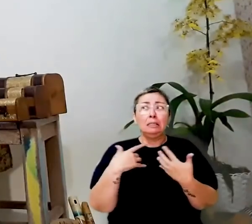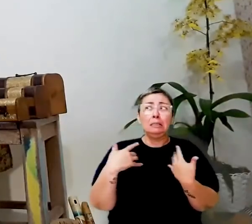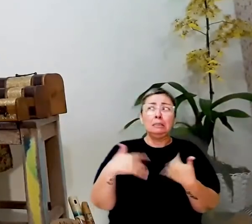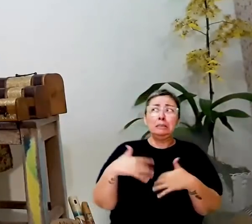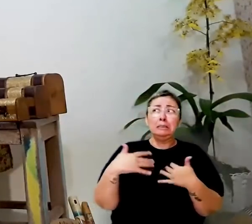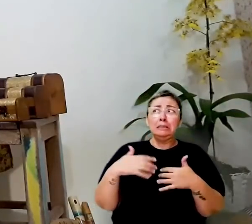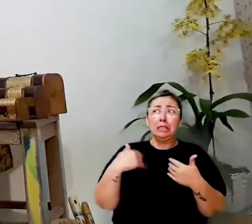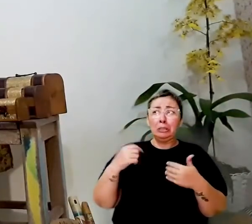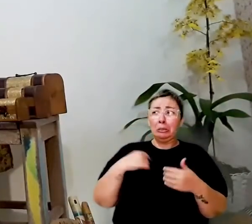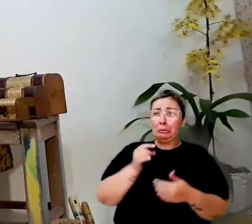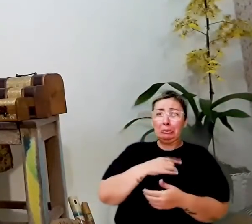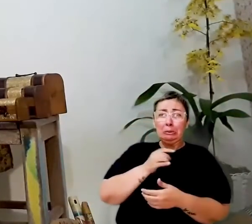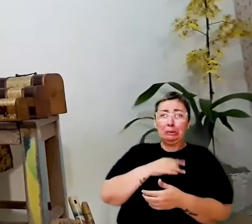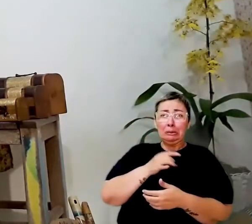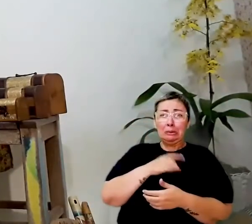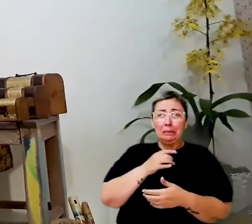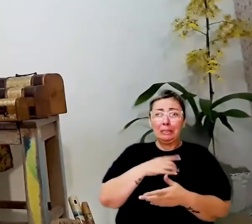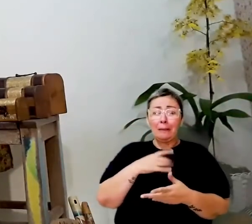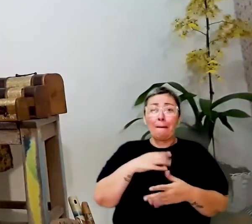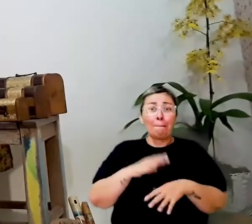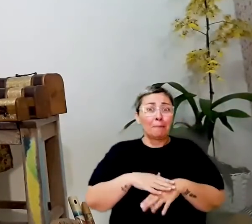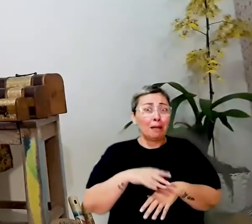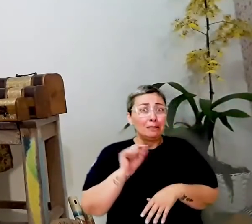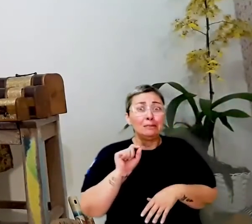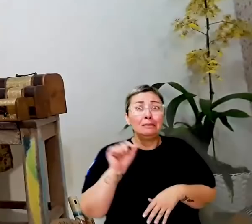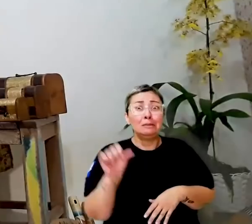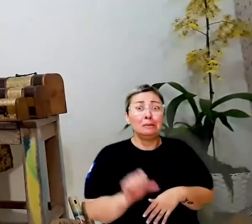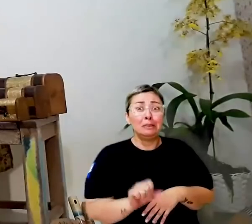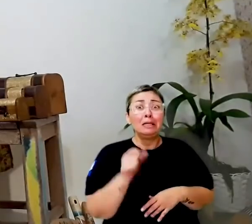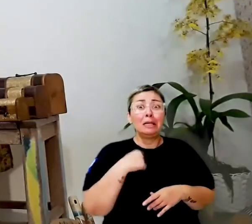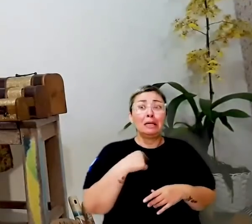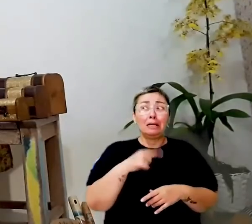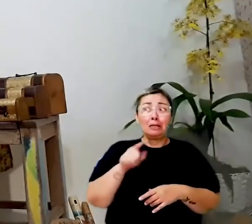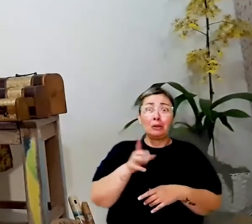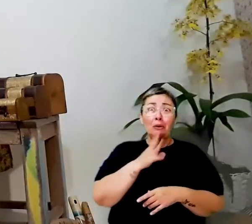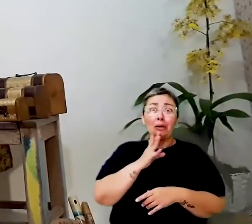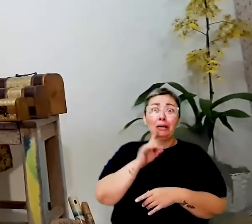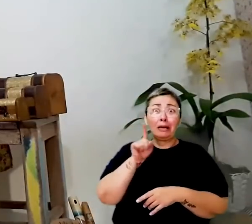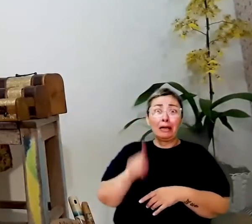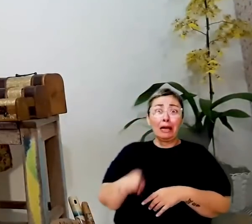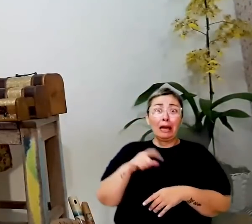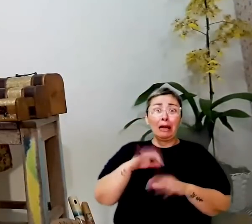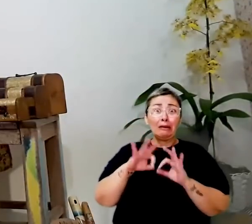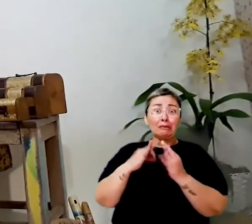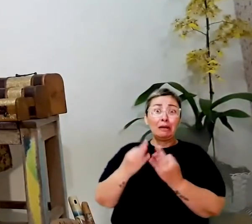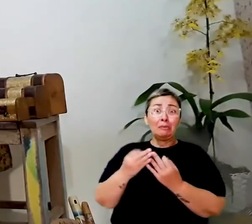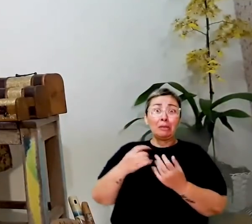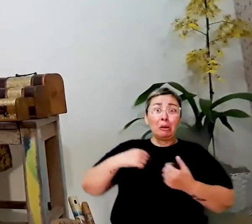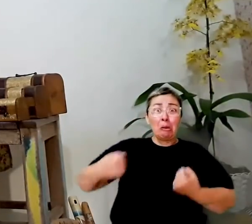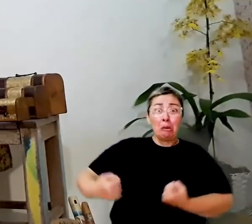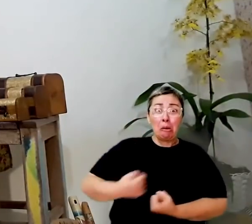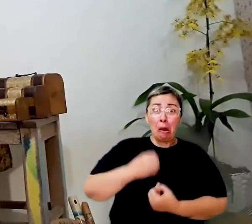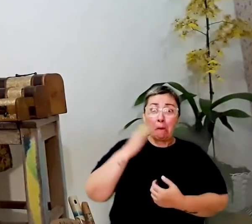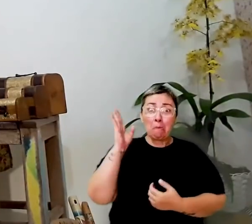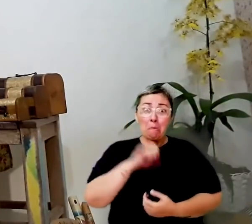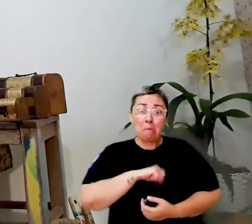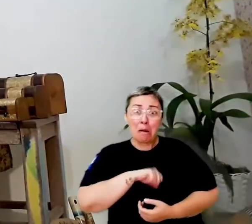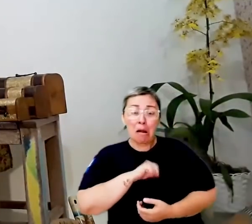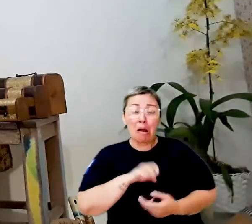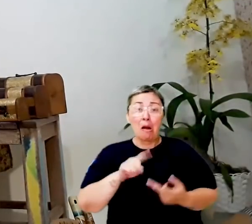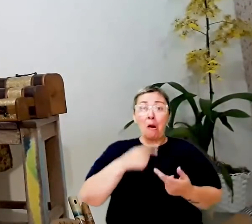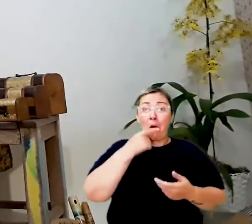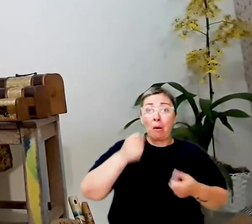E eu morria de medo, ainda mais por saber que ela é parente do bicho-papão, do tumarambá, o homem